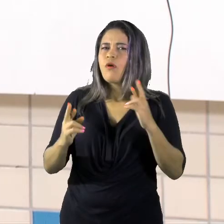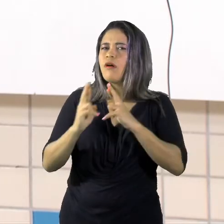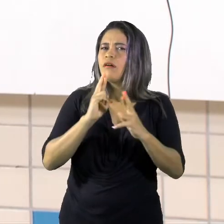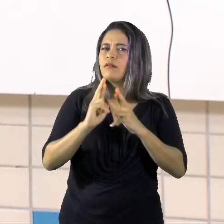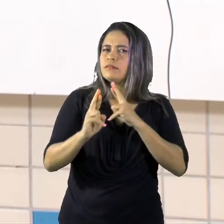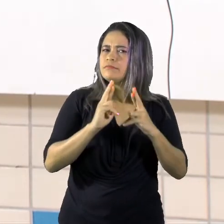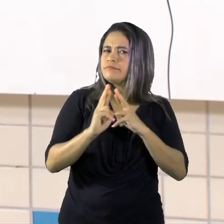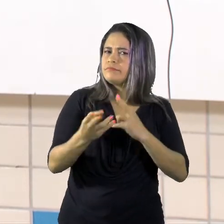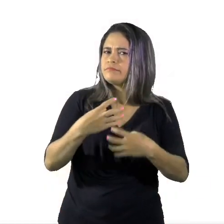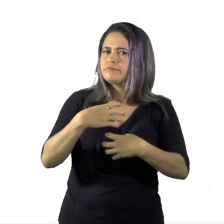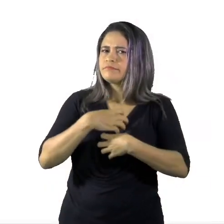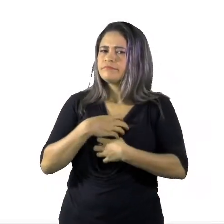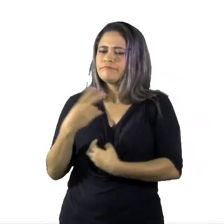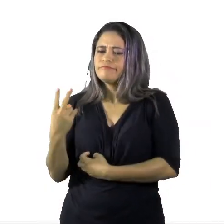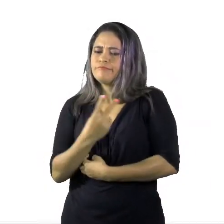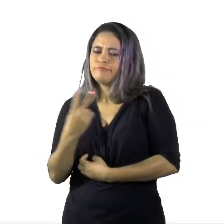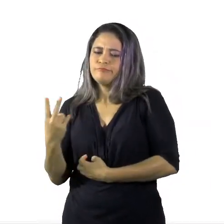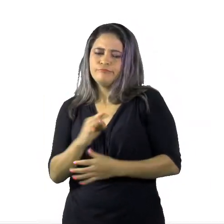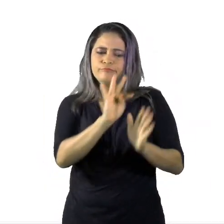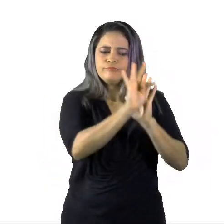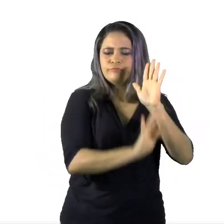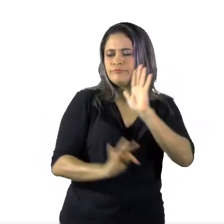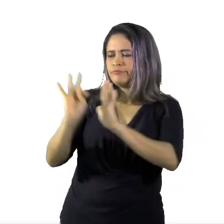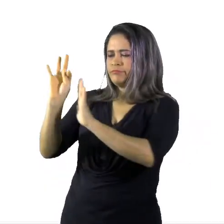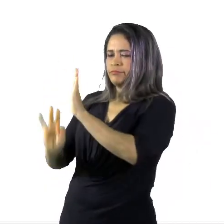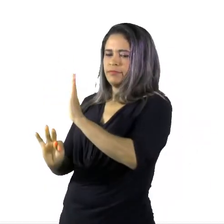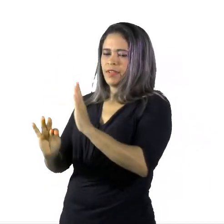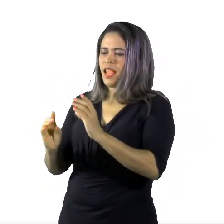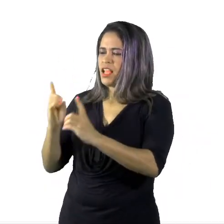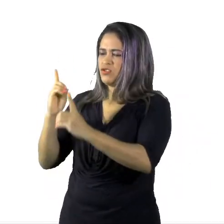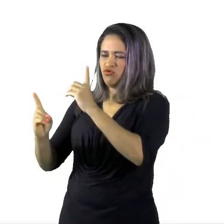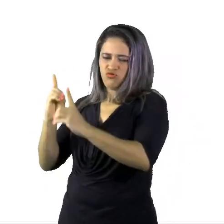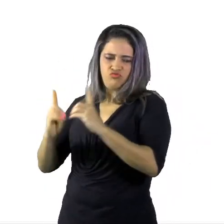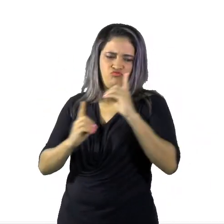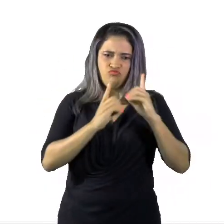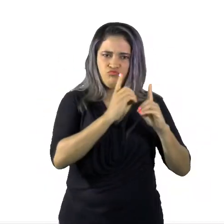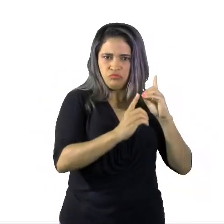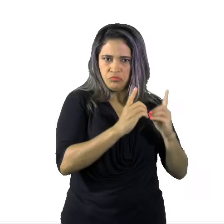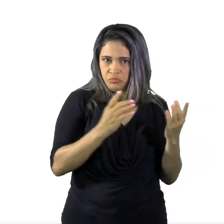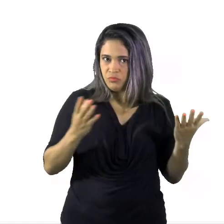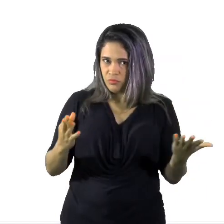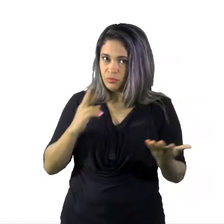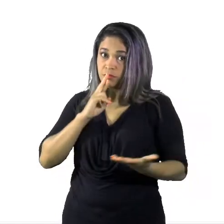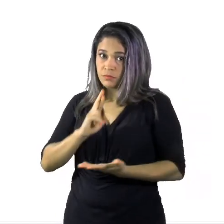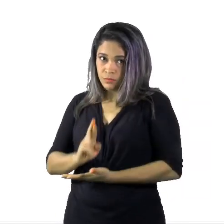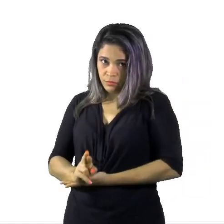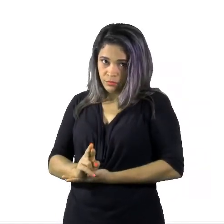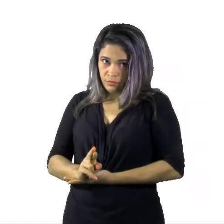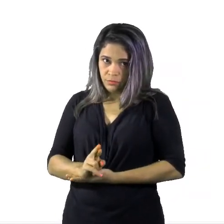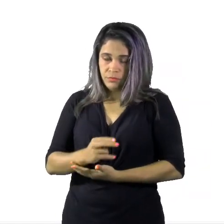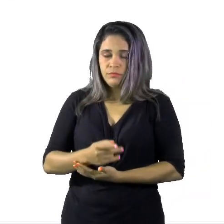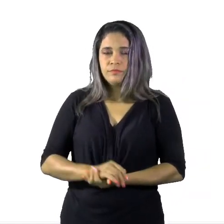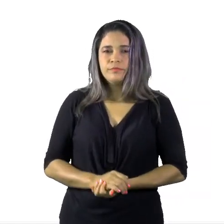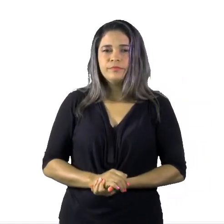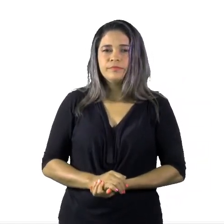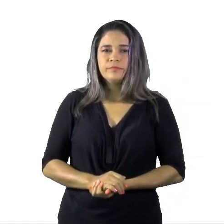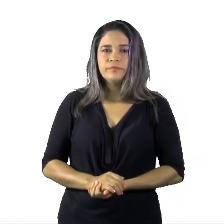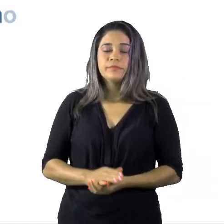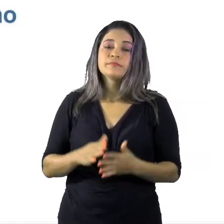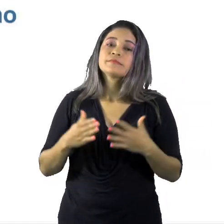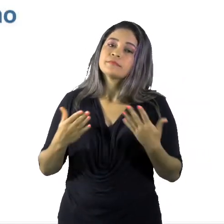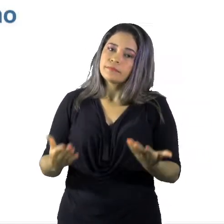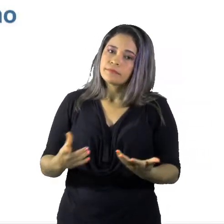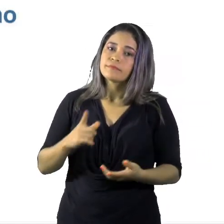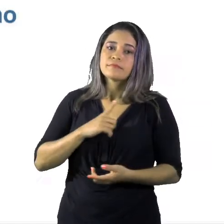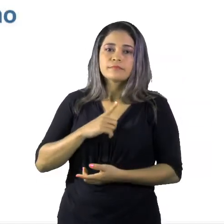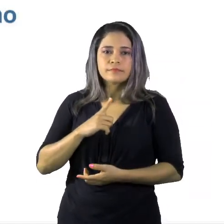sentido presente nos dois textos? Eles dialogam entre si? Justifique sua resposta. Então, há um